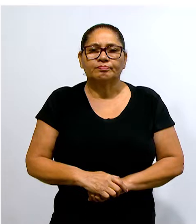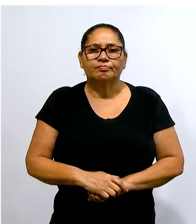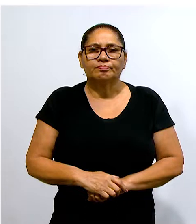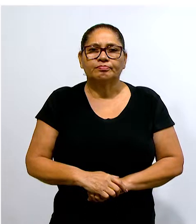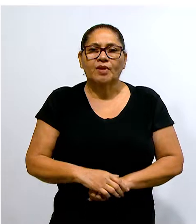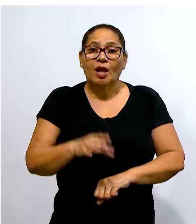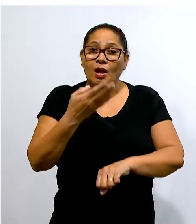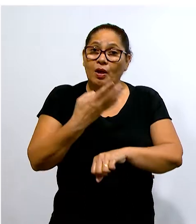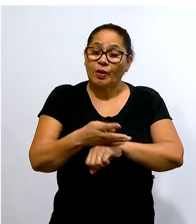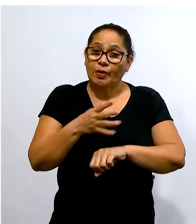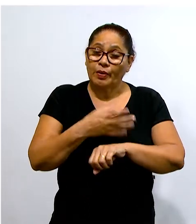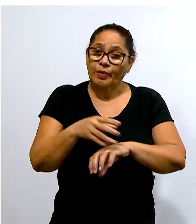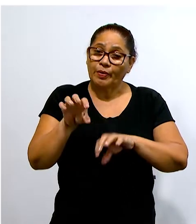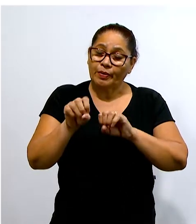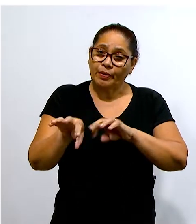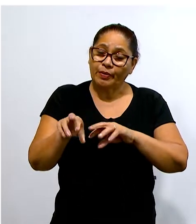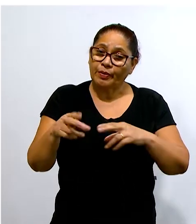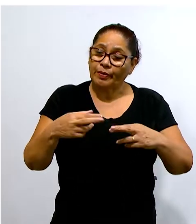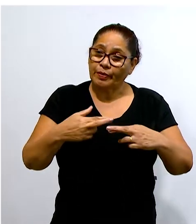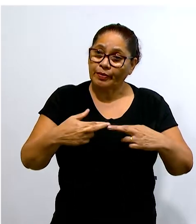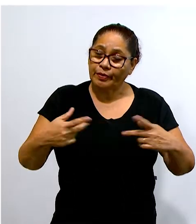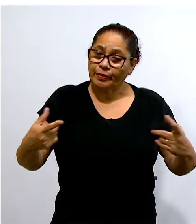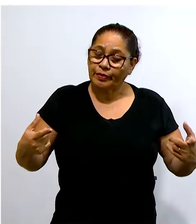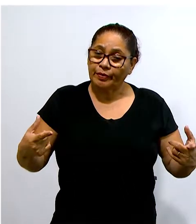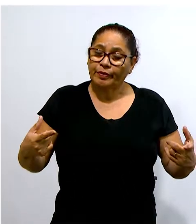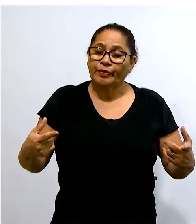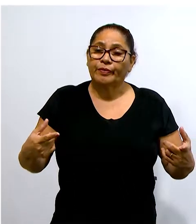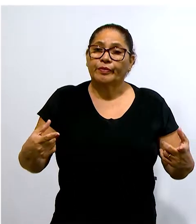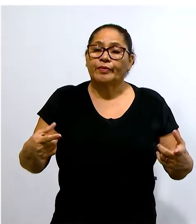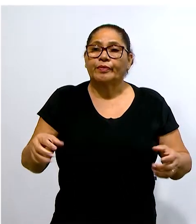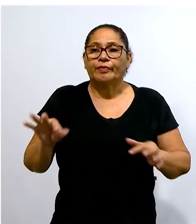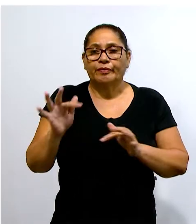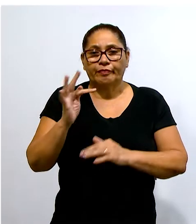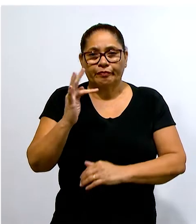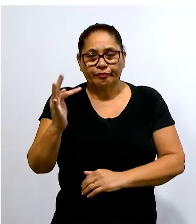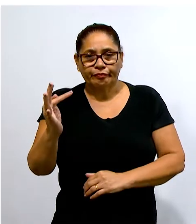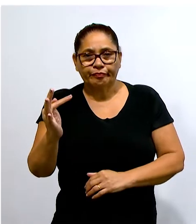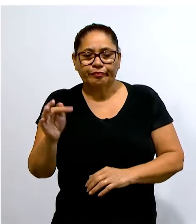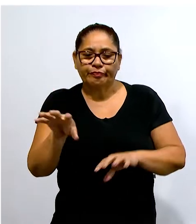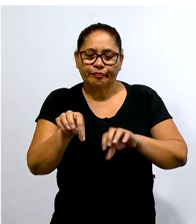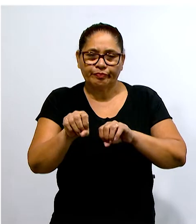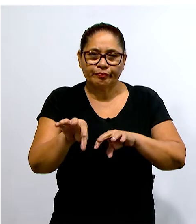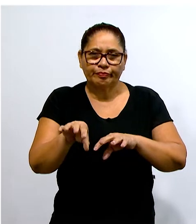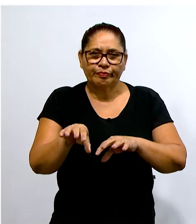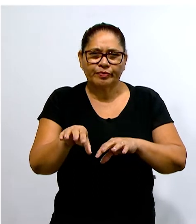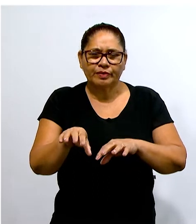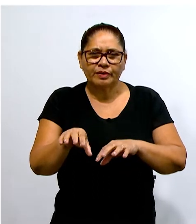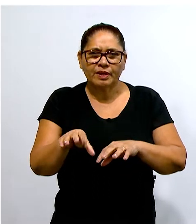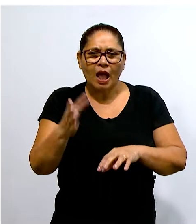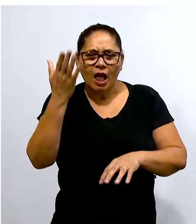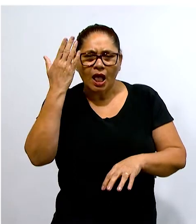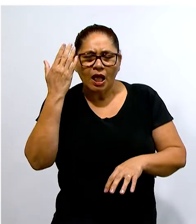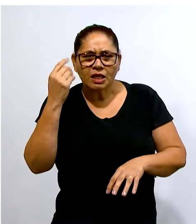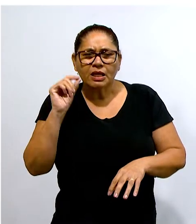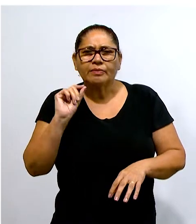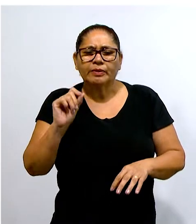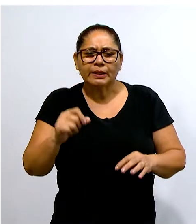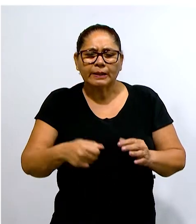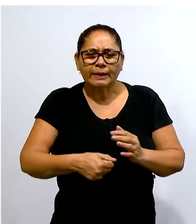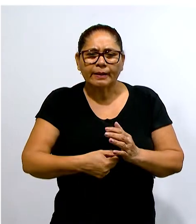A prática educativa e diferentes formas de organização do ensino. Sabemos que a finalidade primeira,